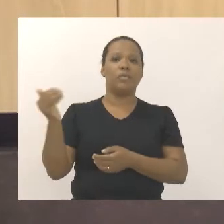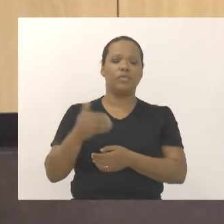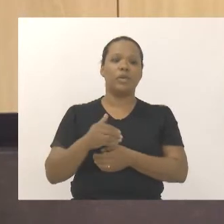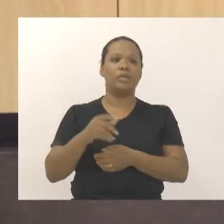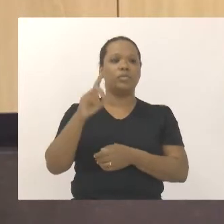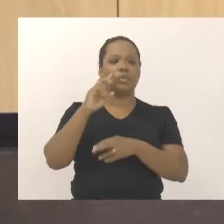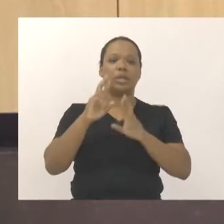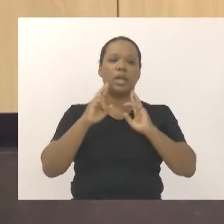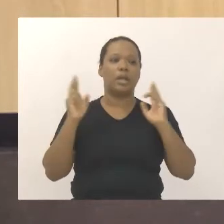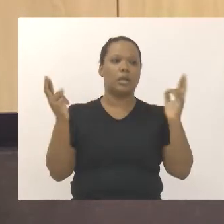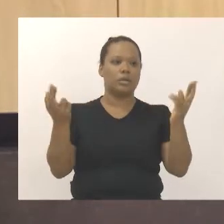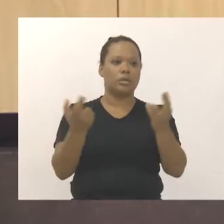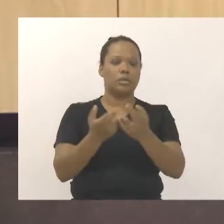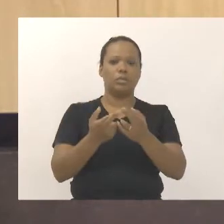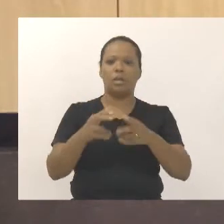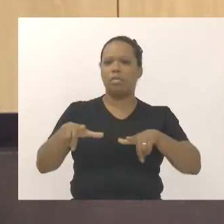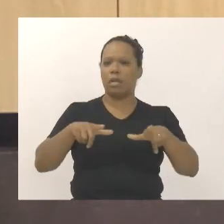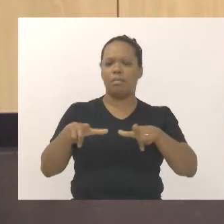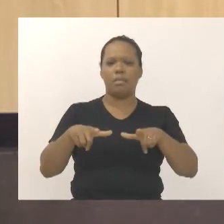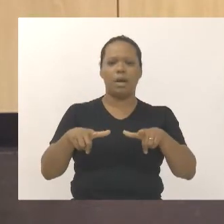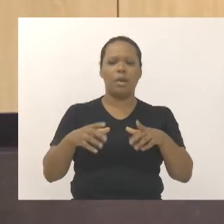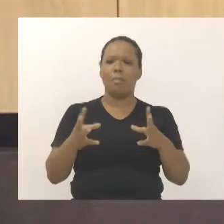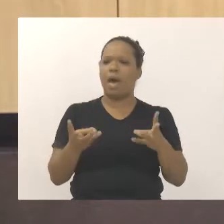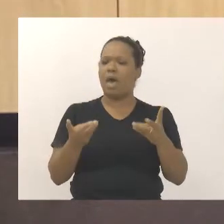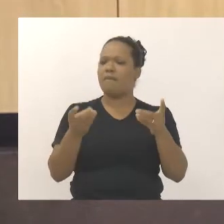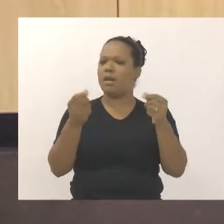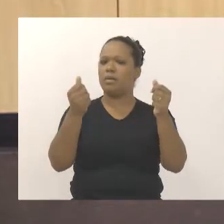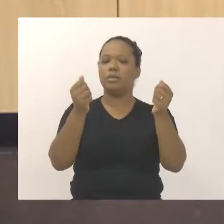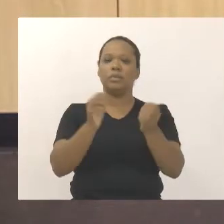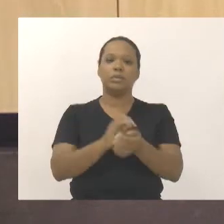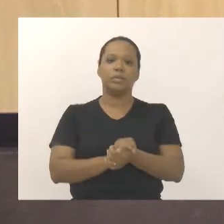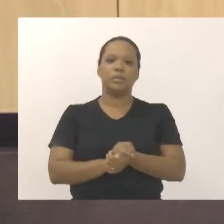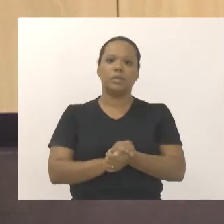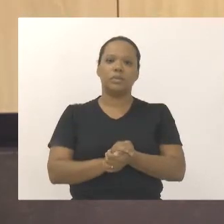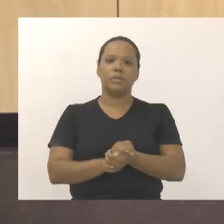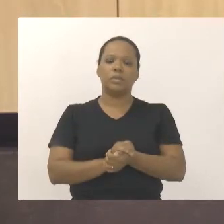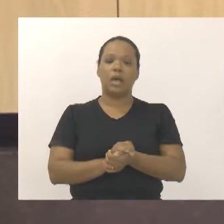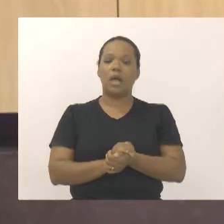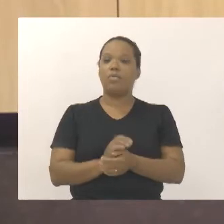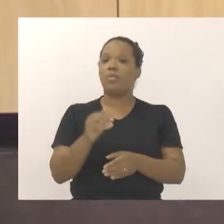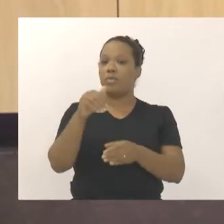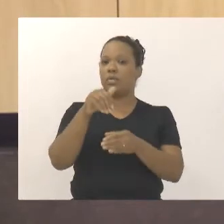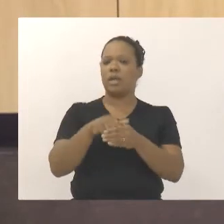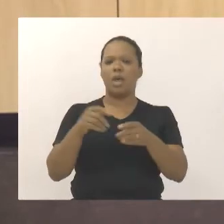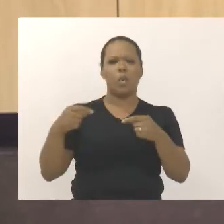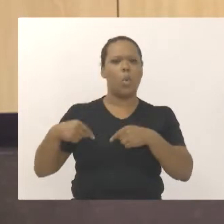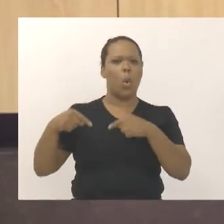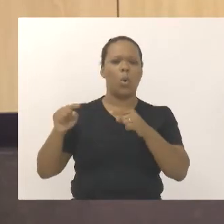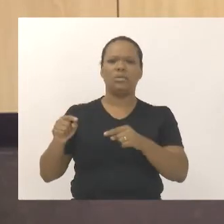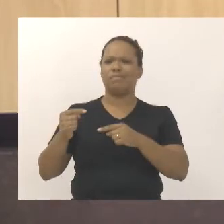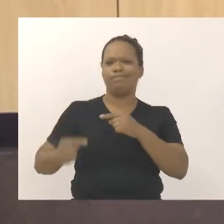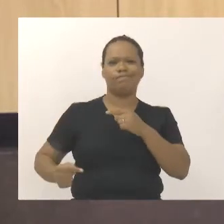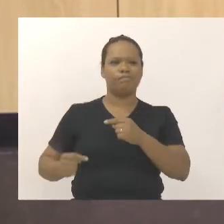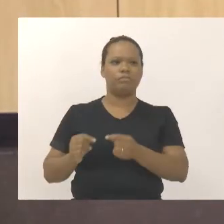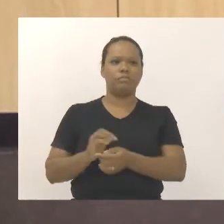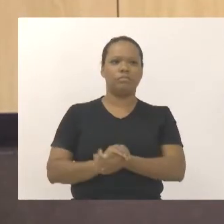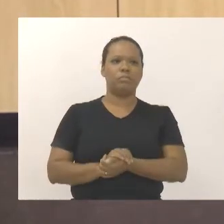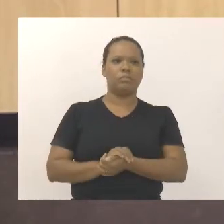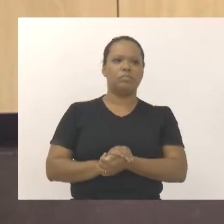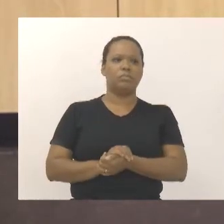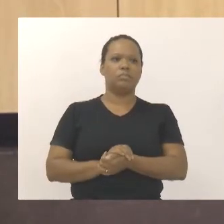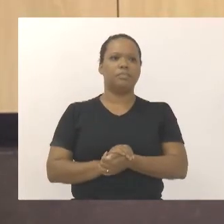trabalho maravilhoso, e defini o voto agora. Eu sou contrária.